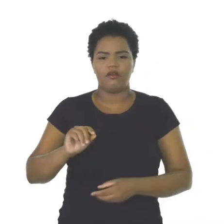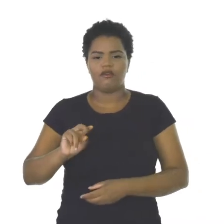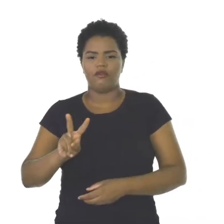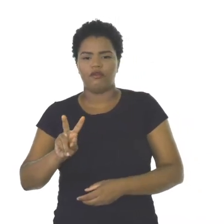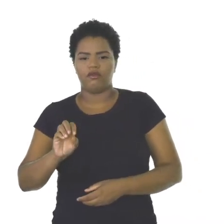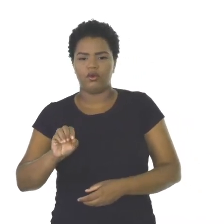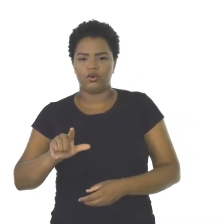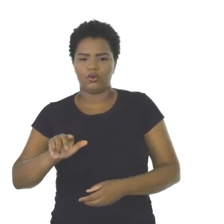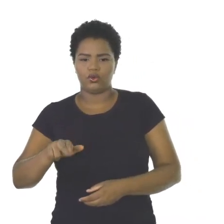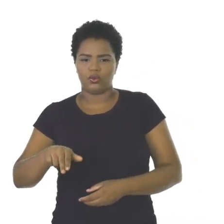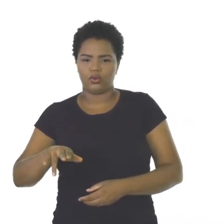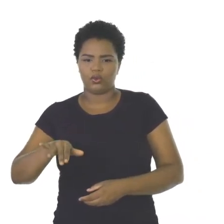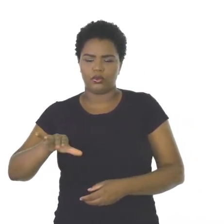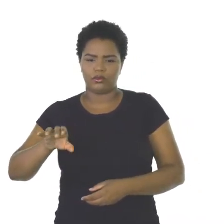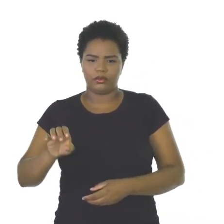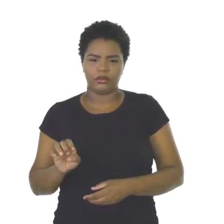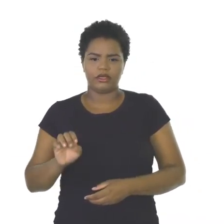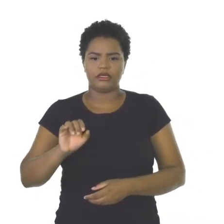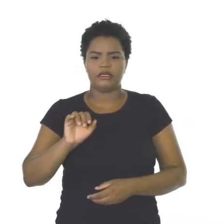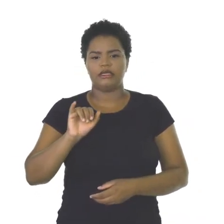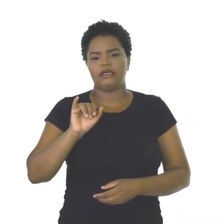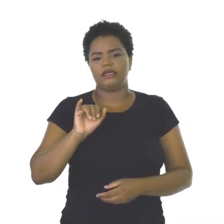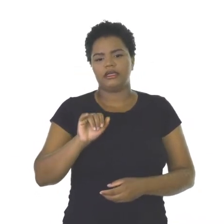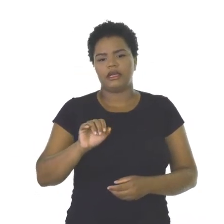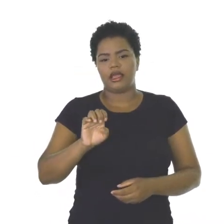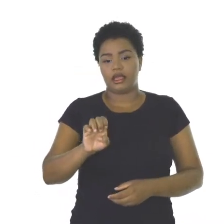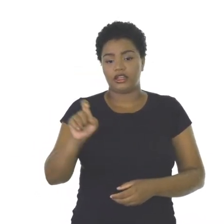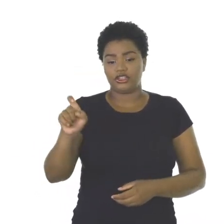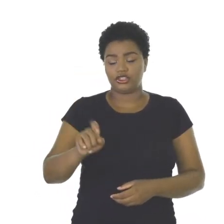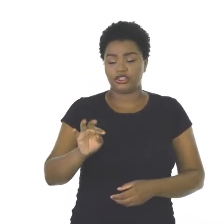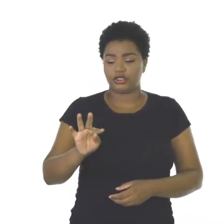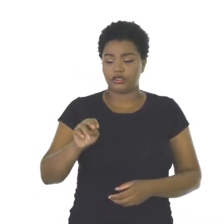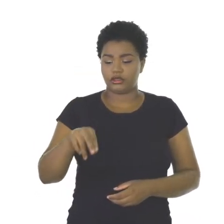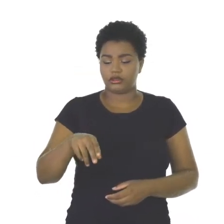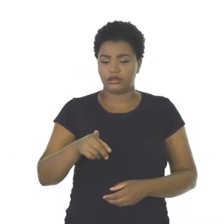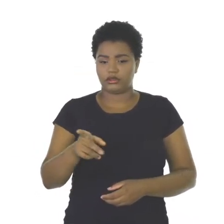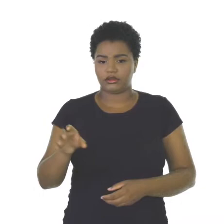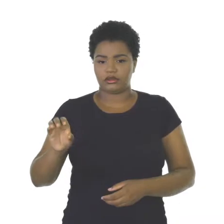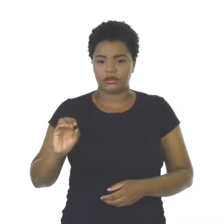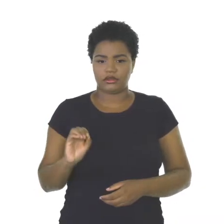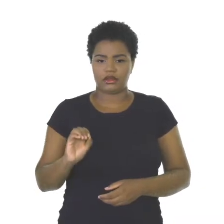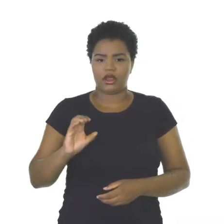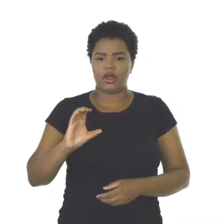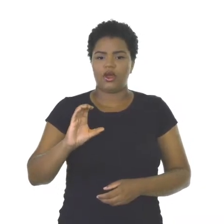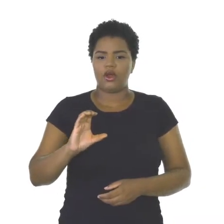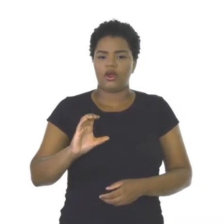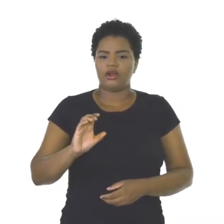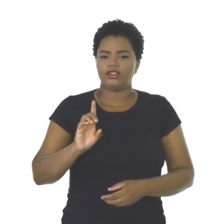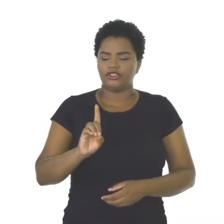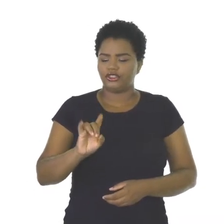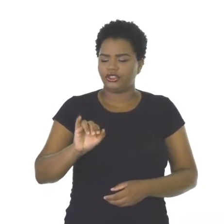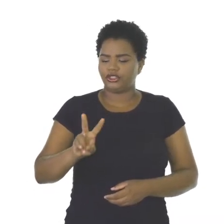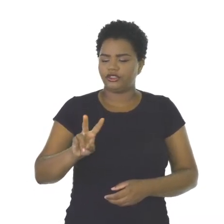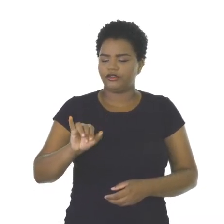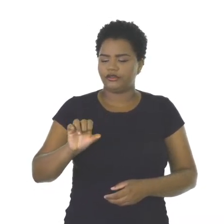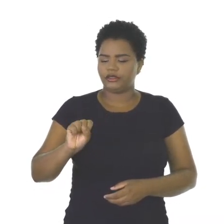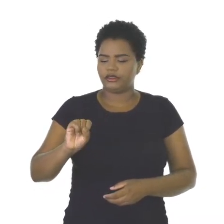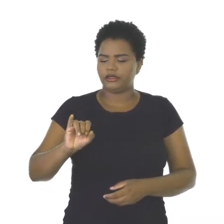da extensão, da divisibilidade, da compressibilidade, da